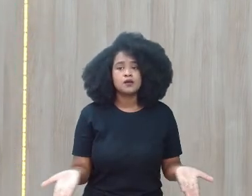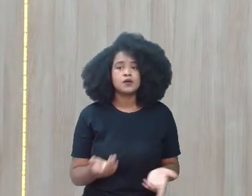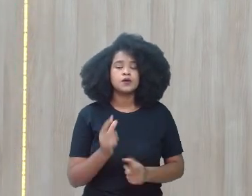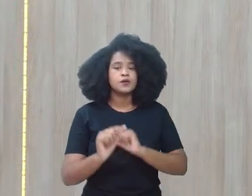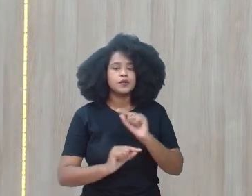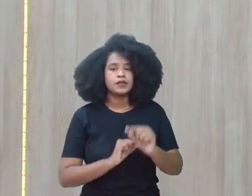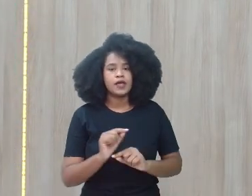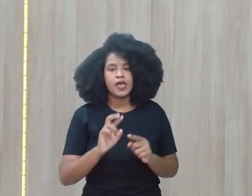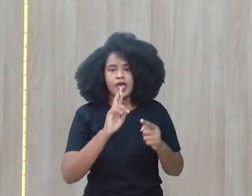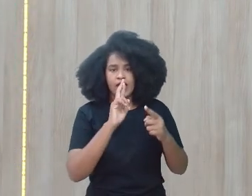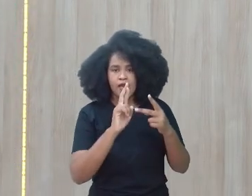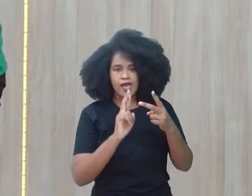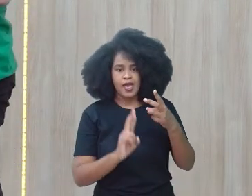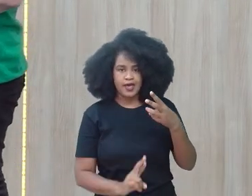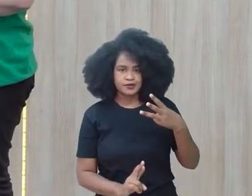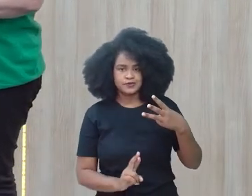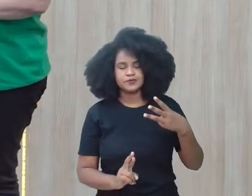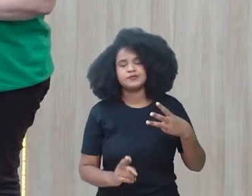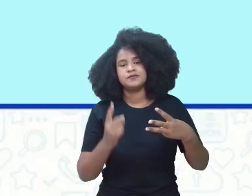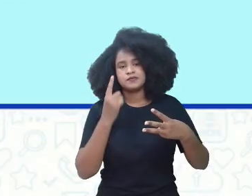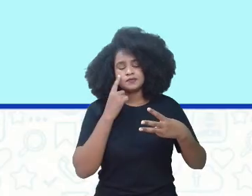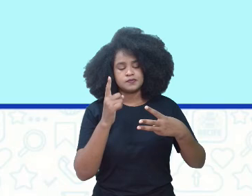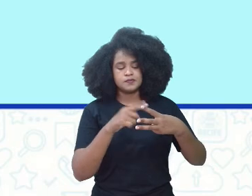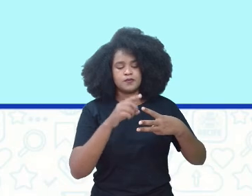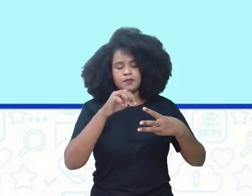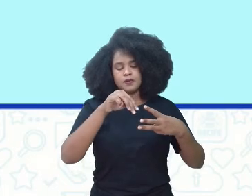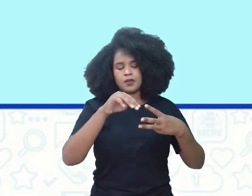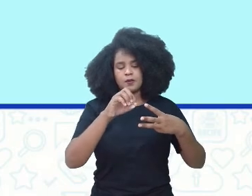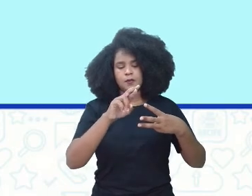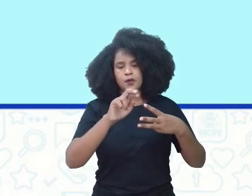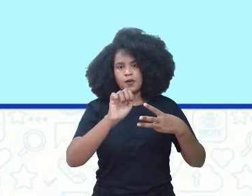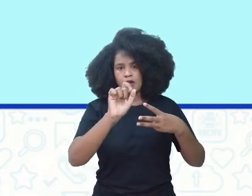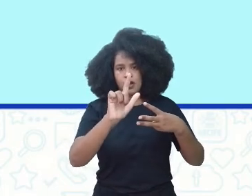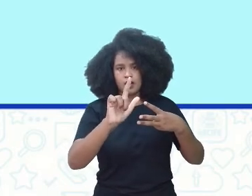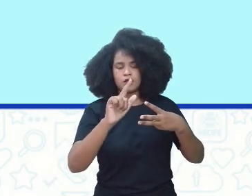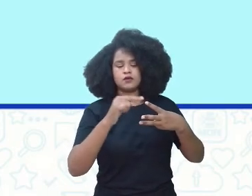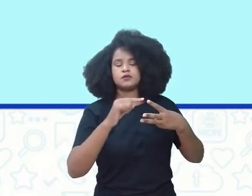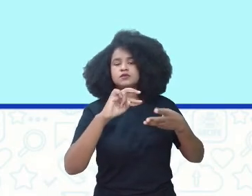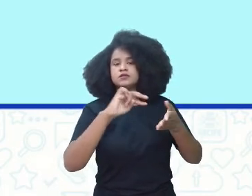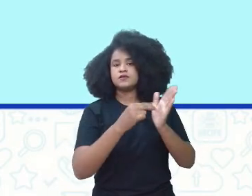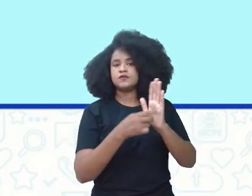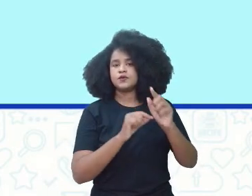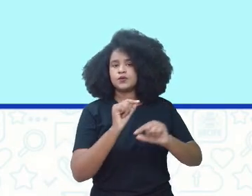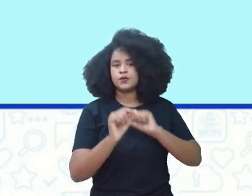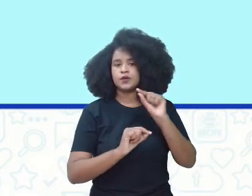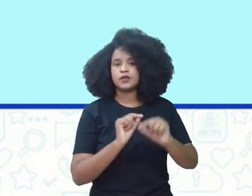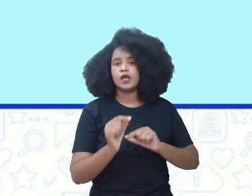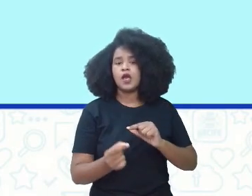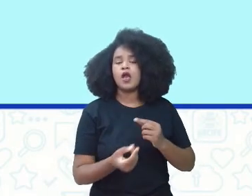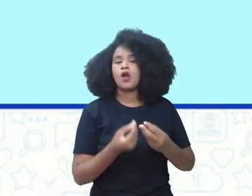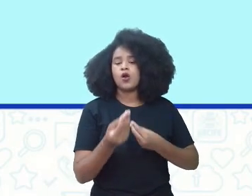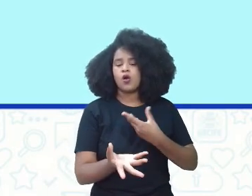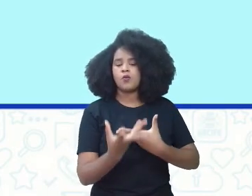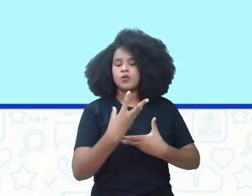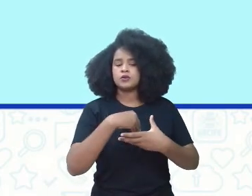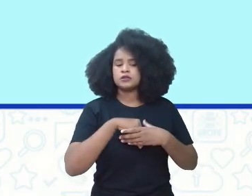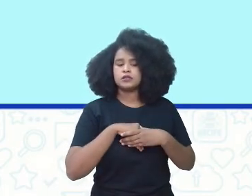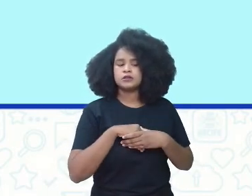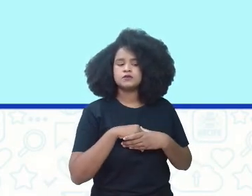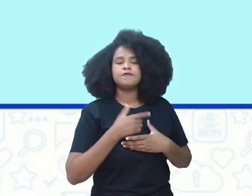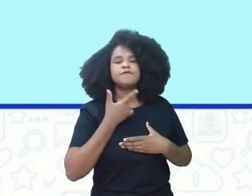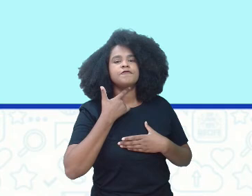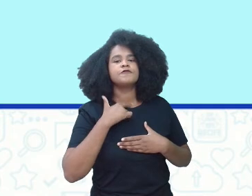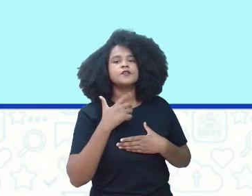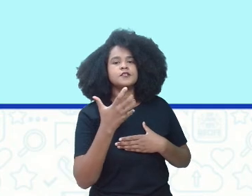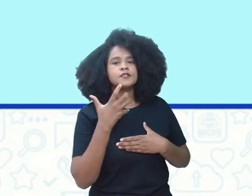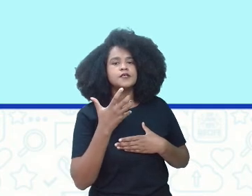a resposta, não é? Então, moral é diferenciação de intenções, decisões e